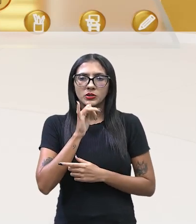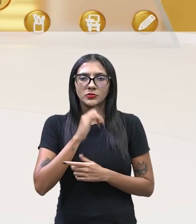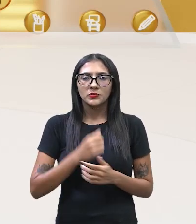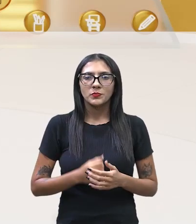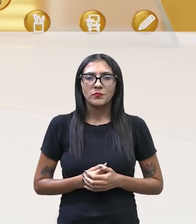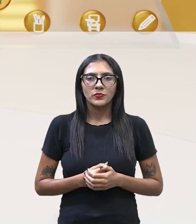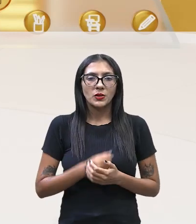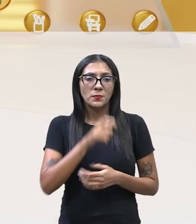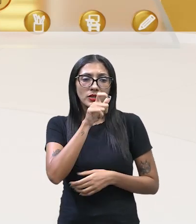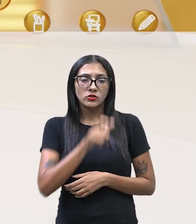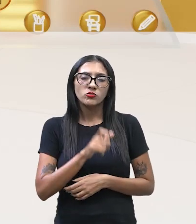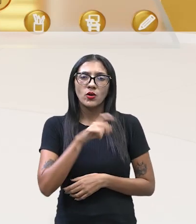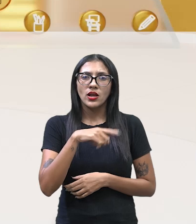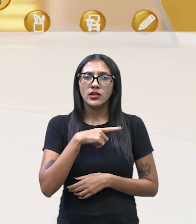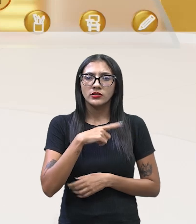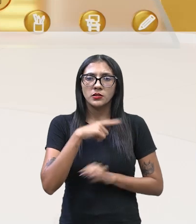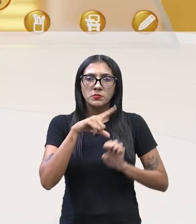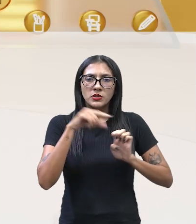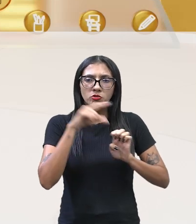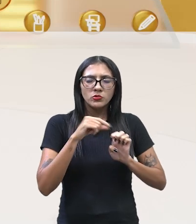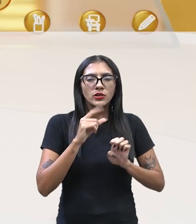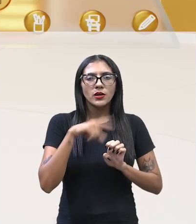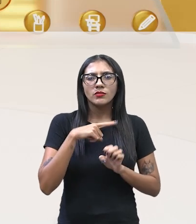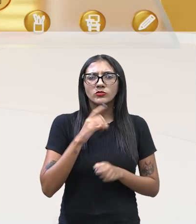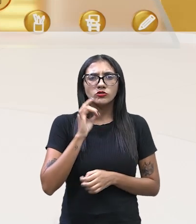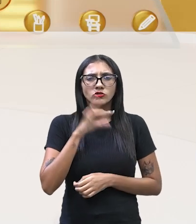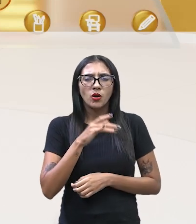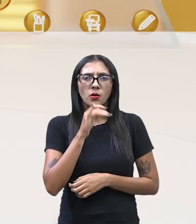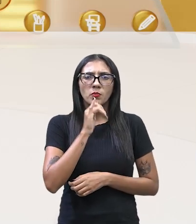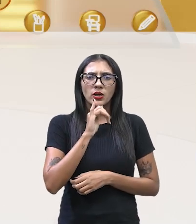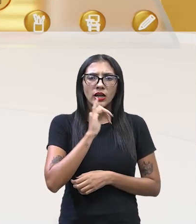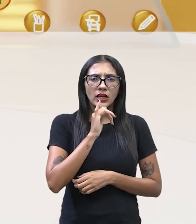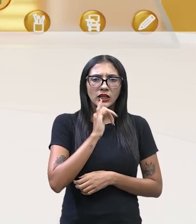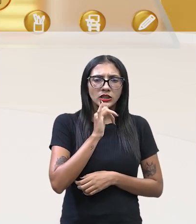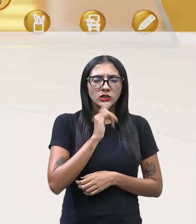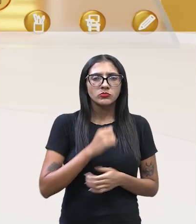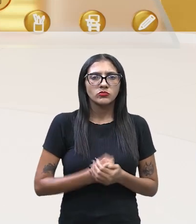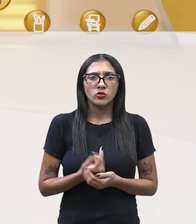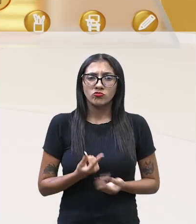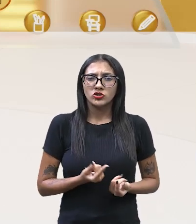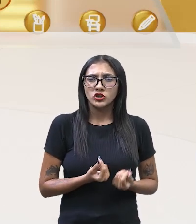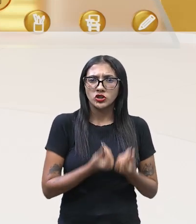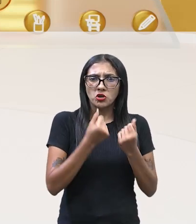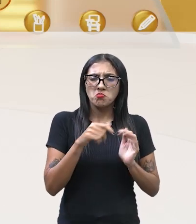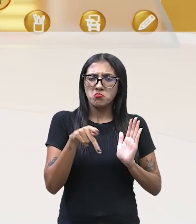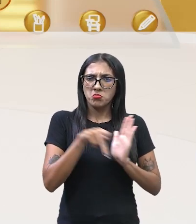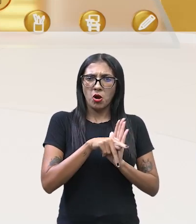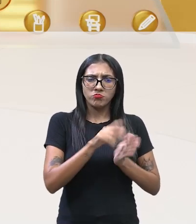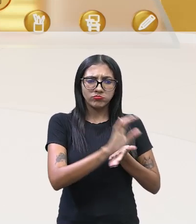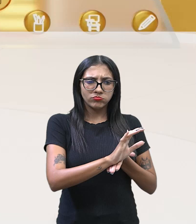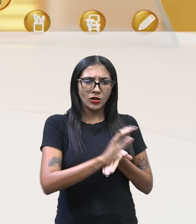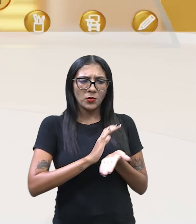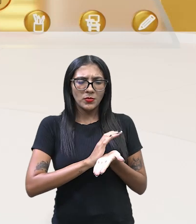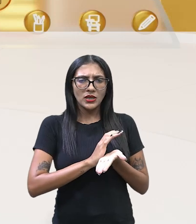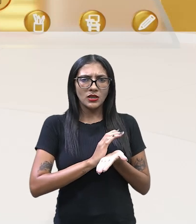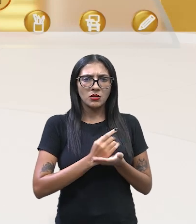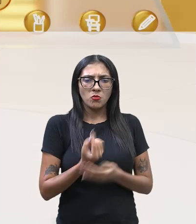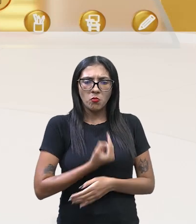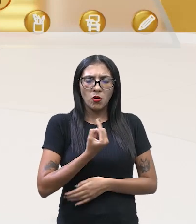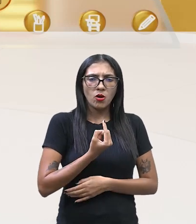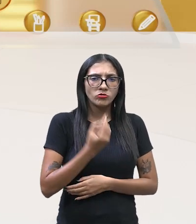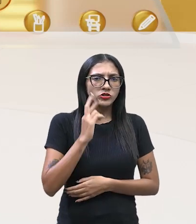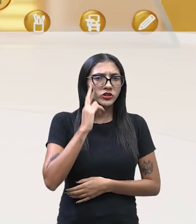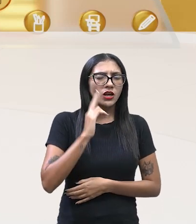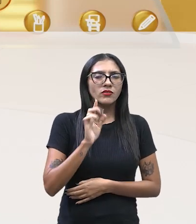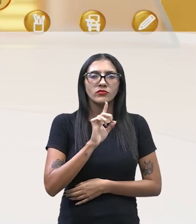exemplo, que vai empreender, ela não está ali verificando somente o lucro para ela, sim, né? E sim para toda a comunidade. Tanto que a gente já viu aí